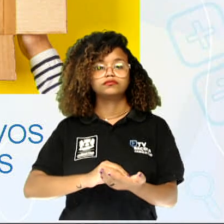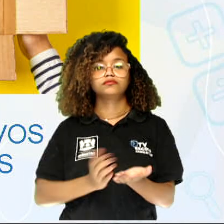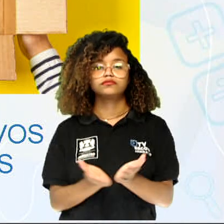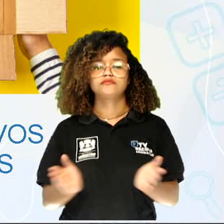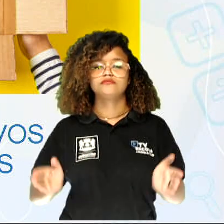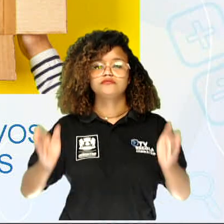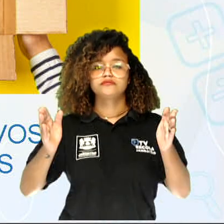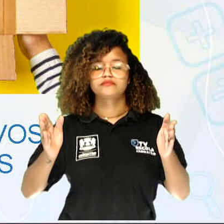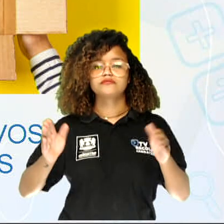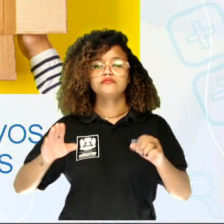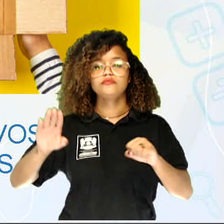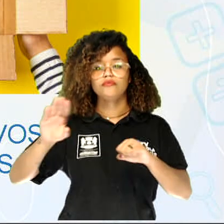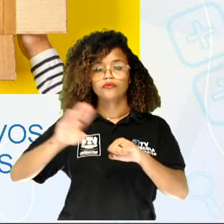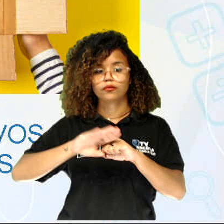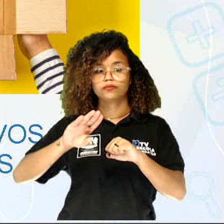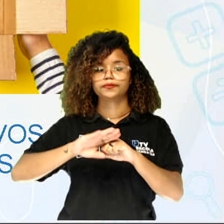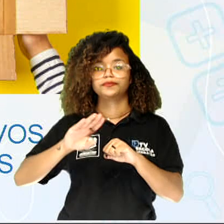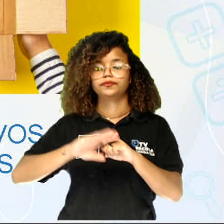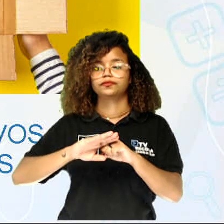caixa de substantivo